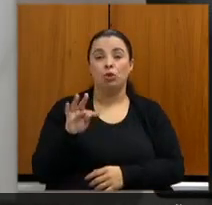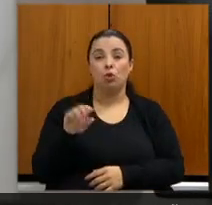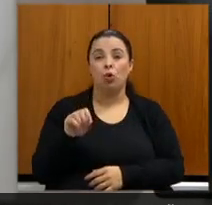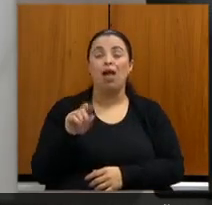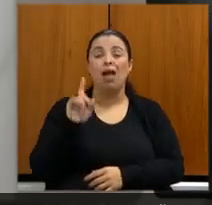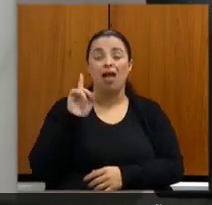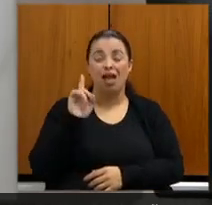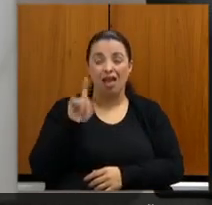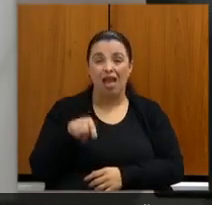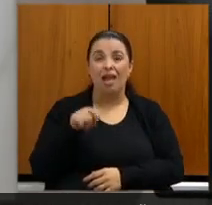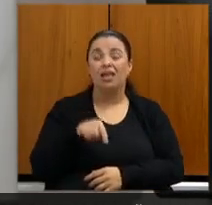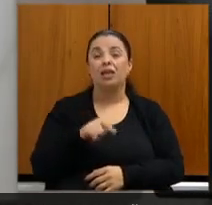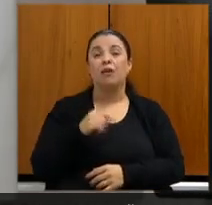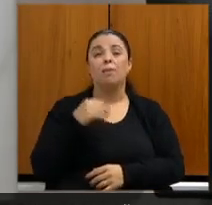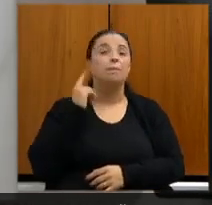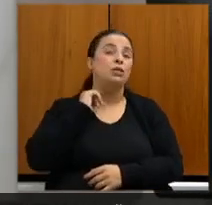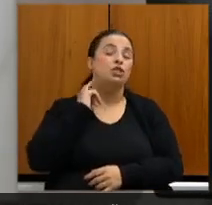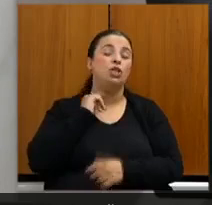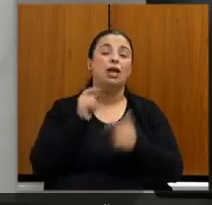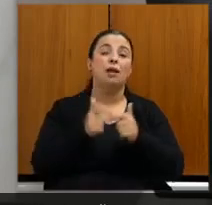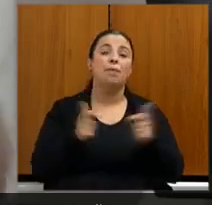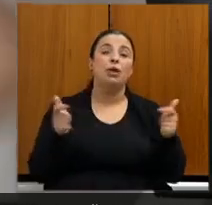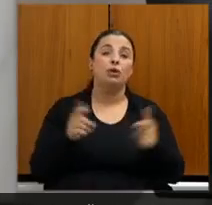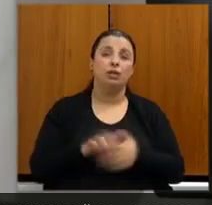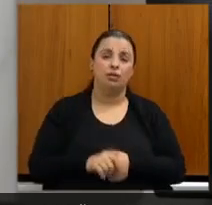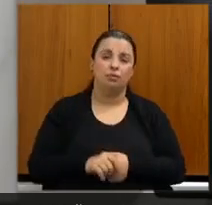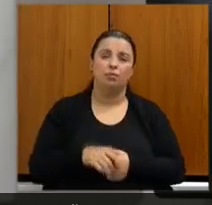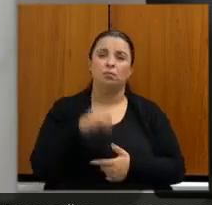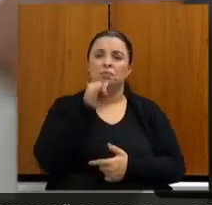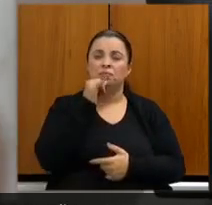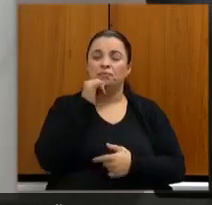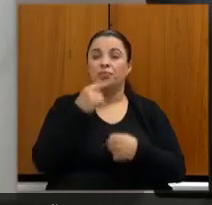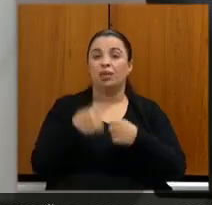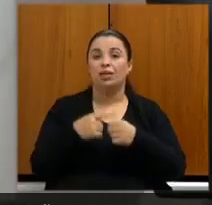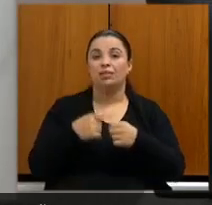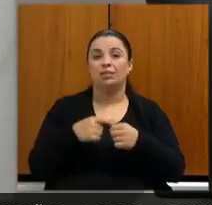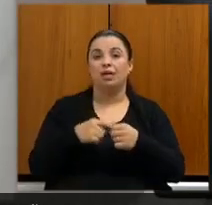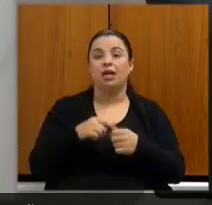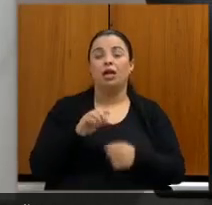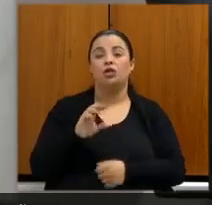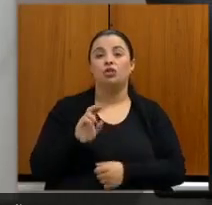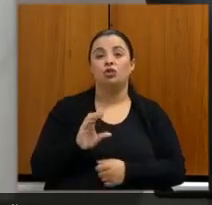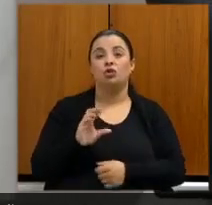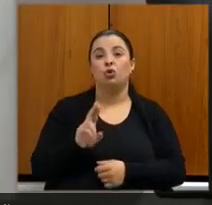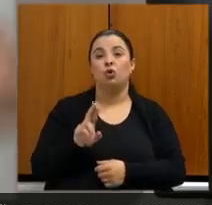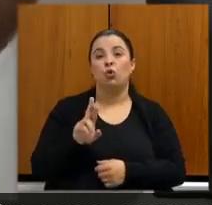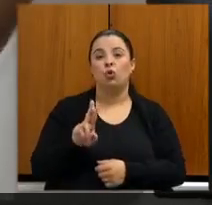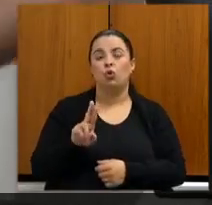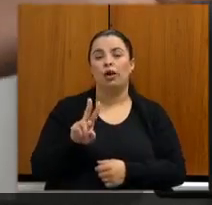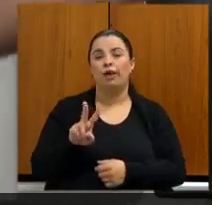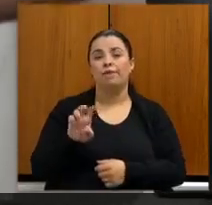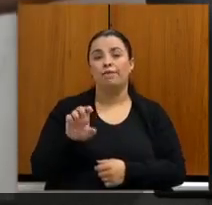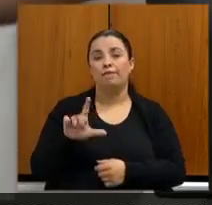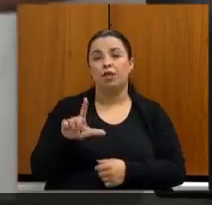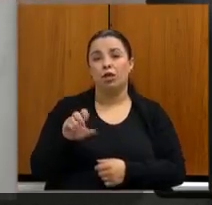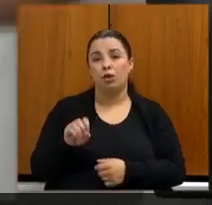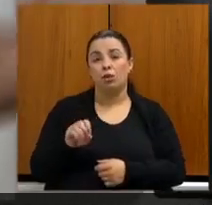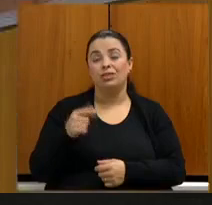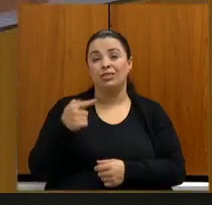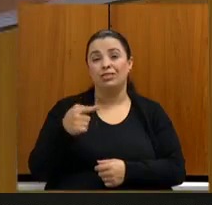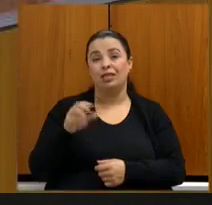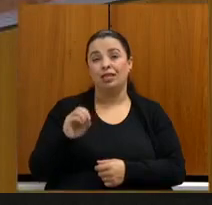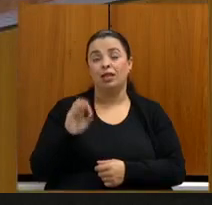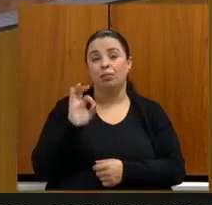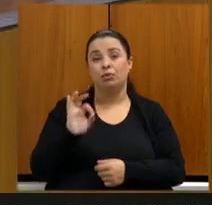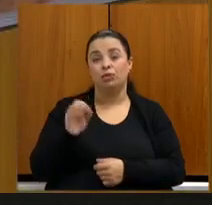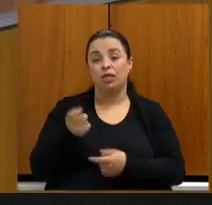Curvelo que noventa porcento do município é só monocultura do eucalipto né então foi por